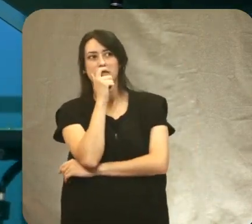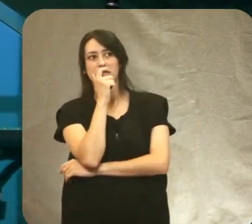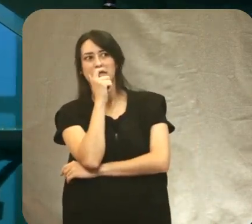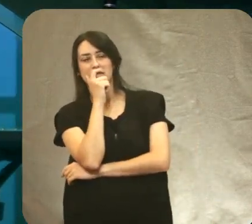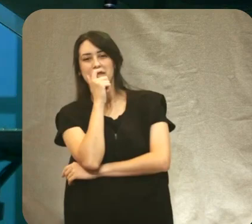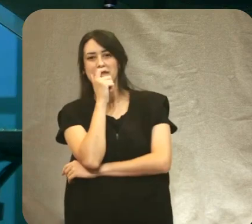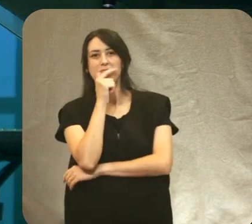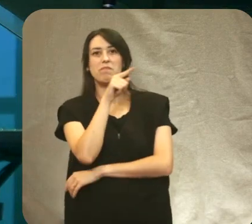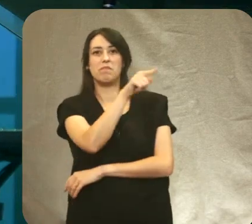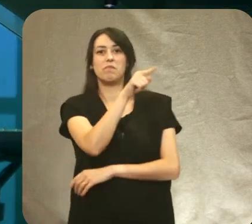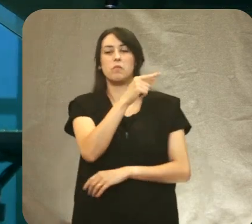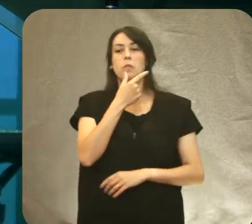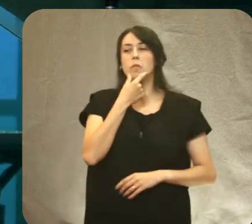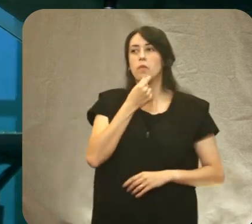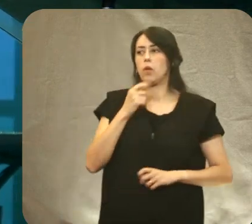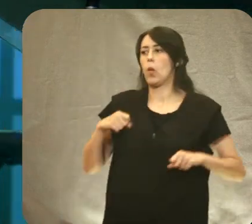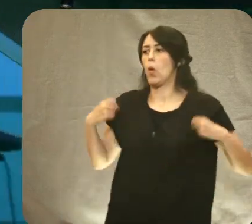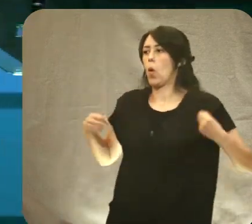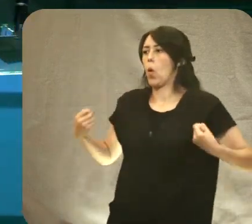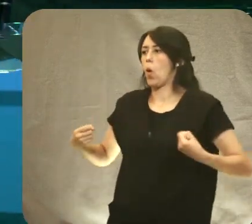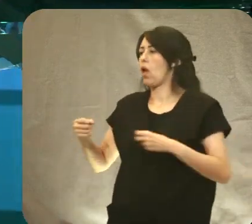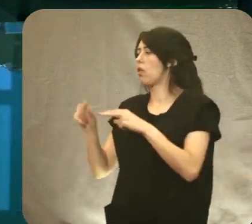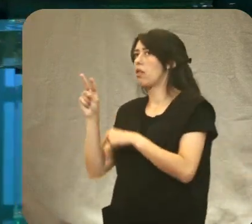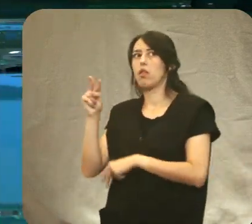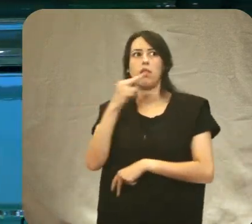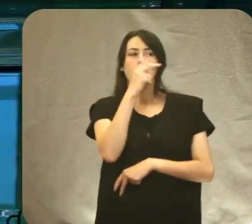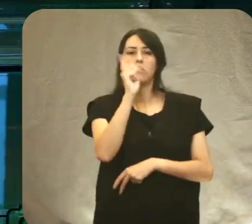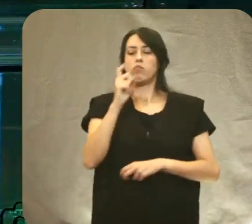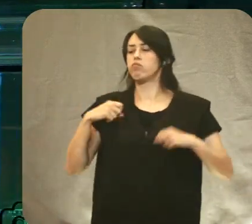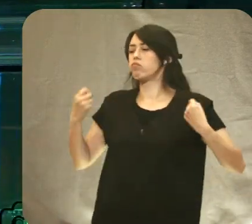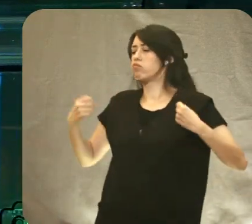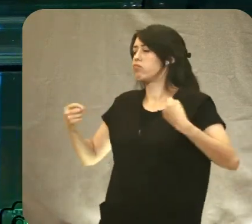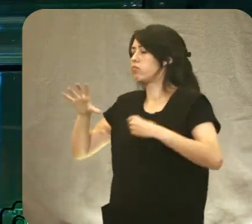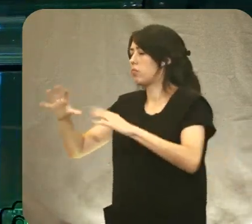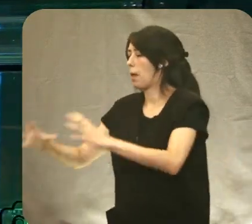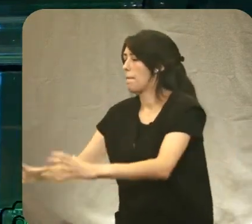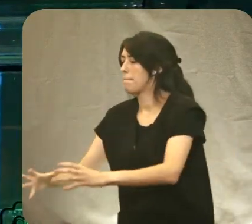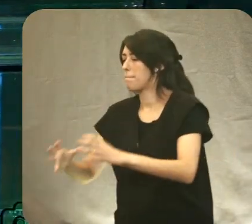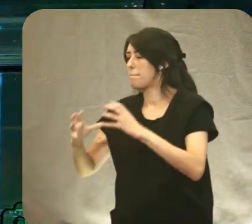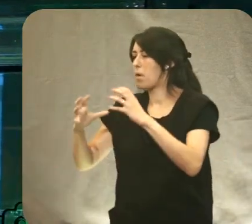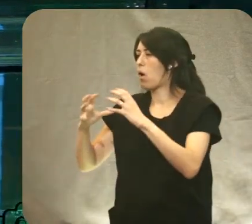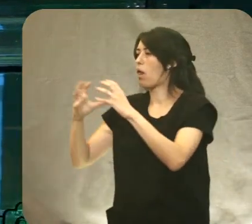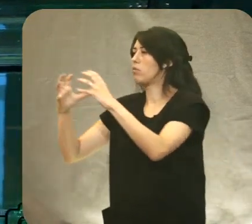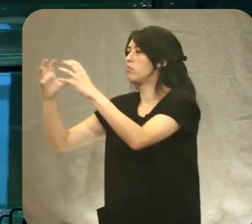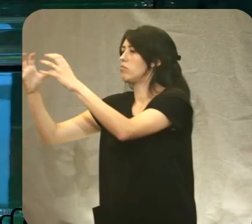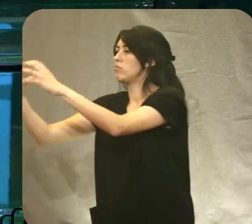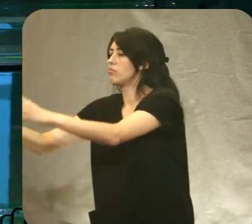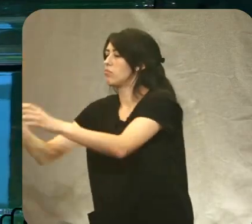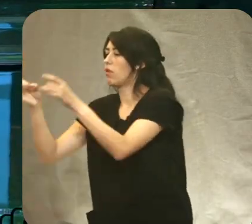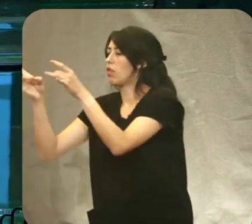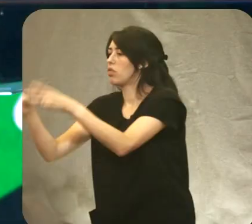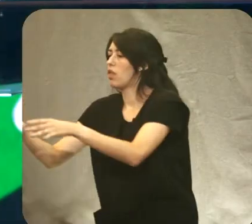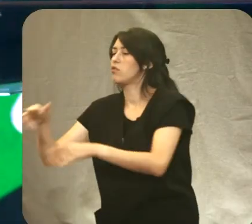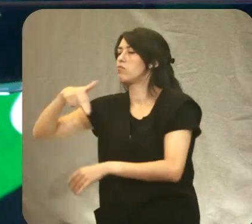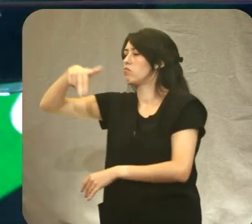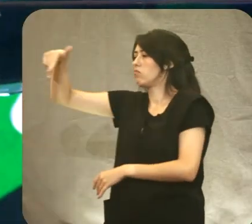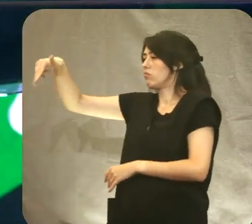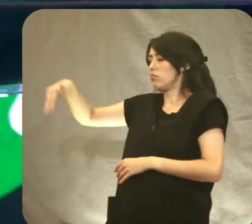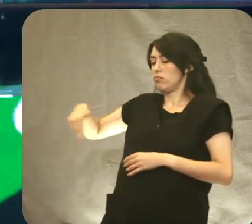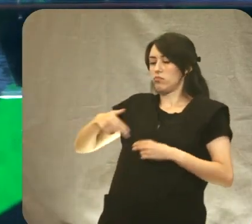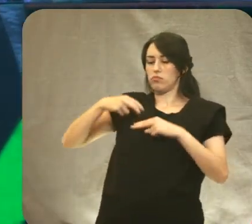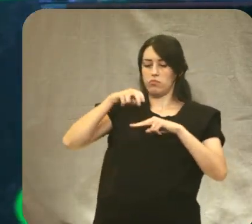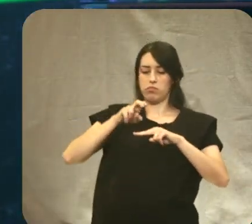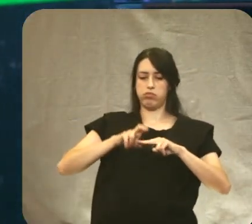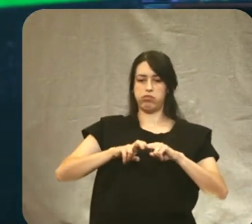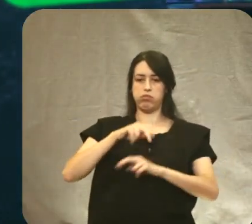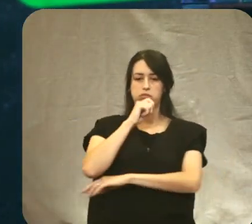Ele foi correndo, não virou para trás, se levantou, pegou a bola, pôs na linha de escanteio, saiu do campo e se sentou. Eu